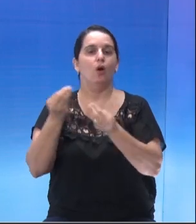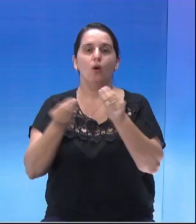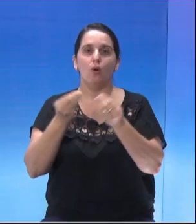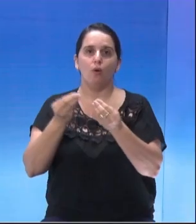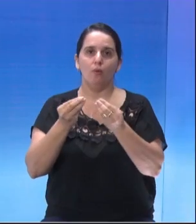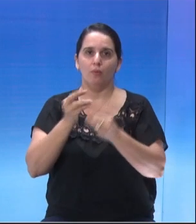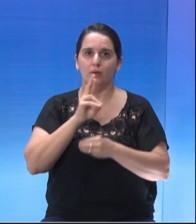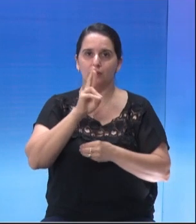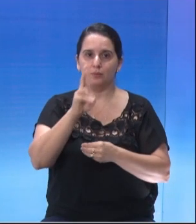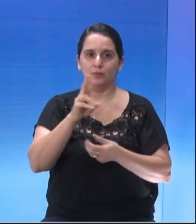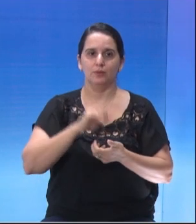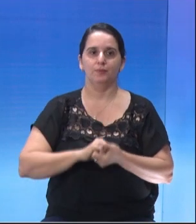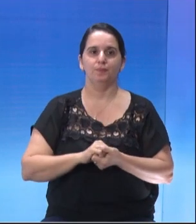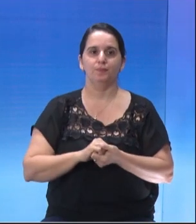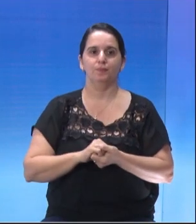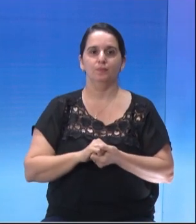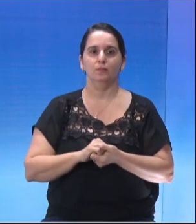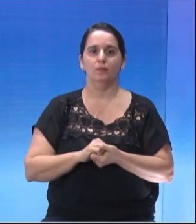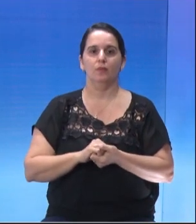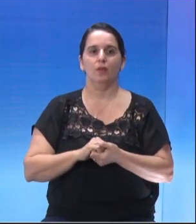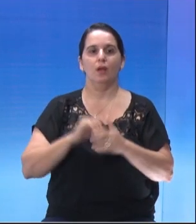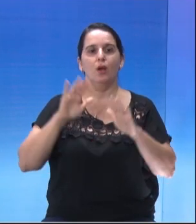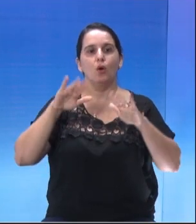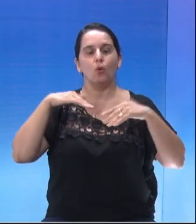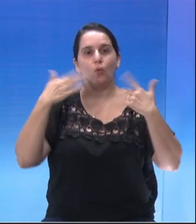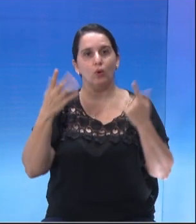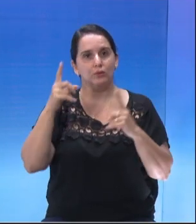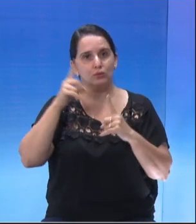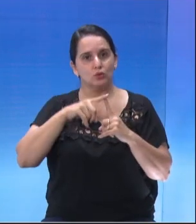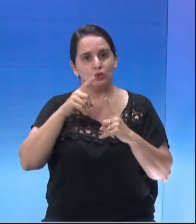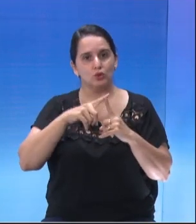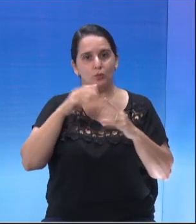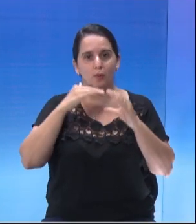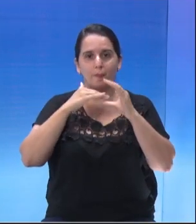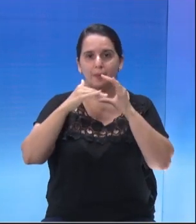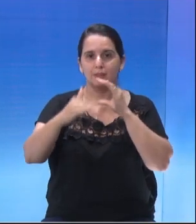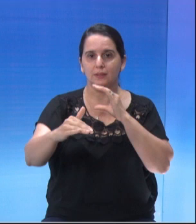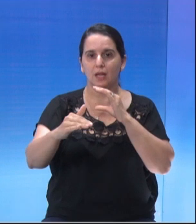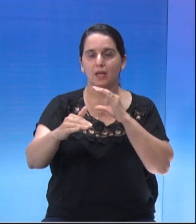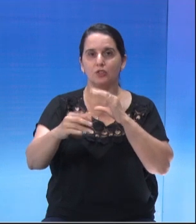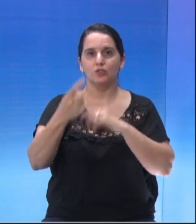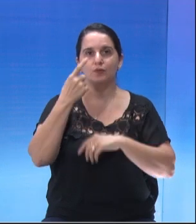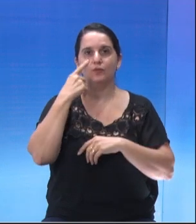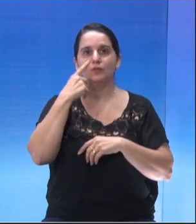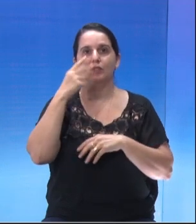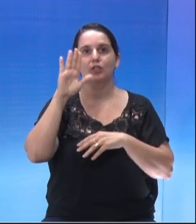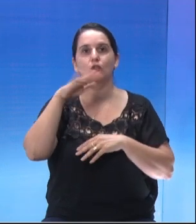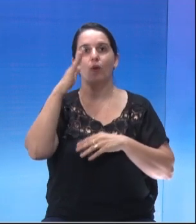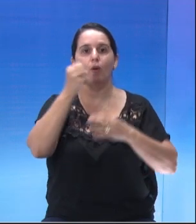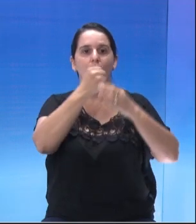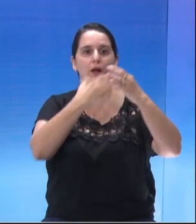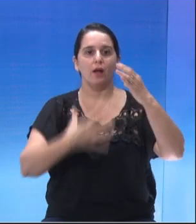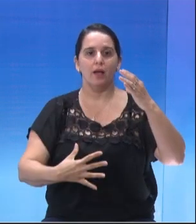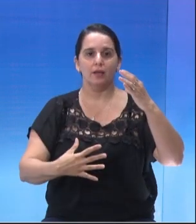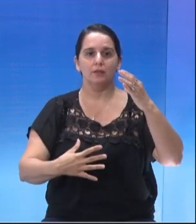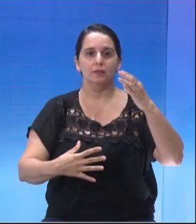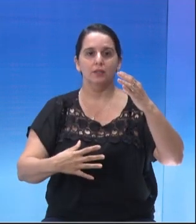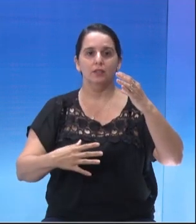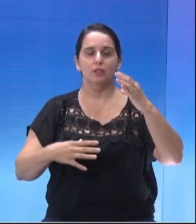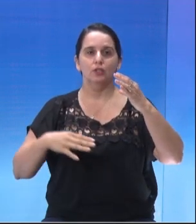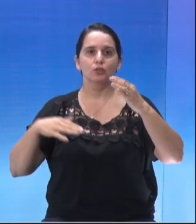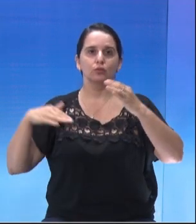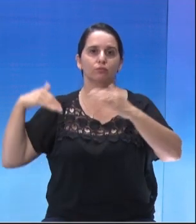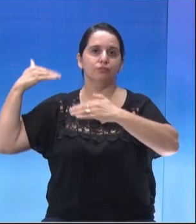vamos lá. No segundo período. Quanto ao gênero mensagem, identifica-se como característica que pendura ao longo dos